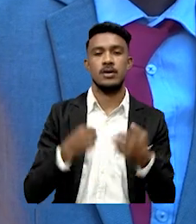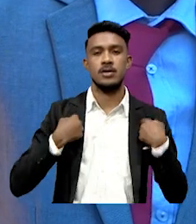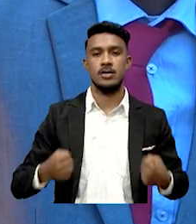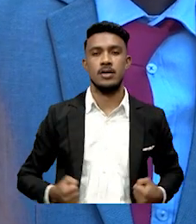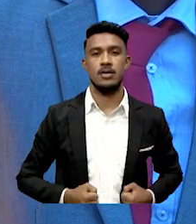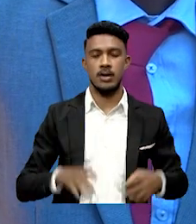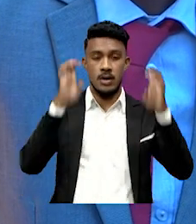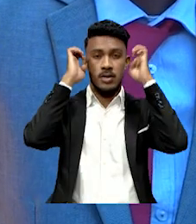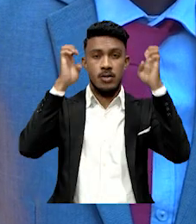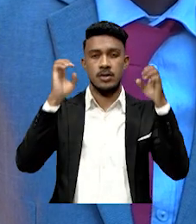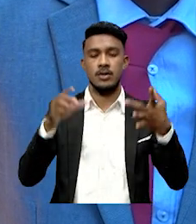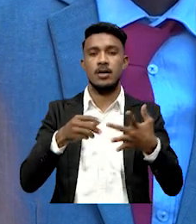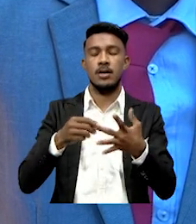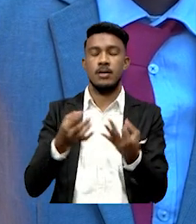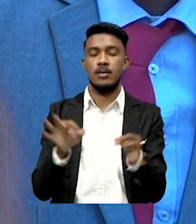Né importante. Depois já